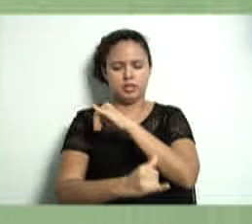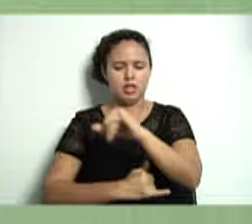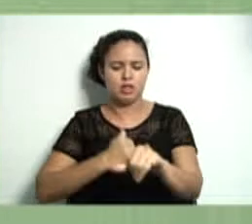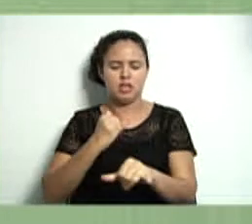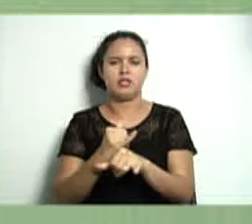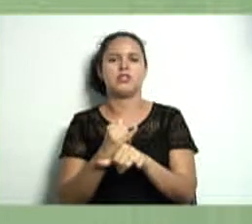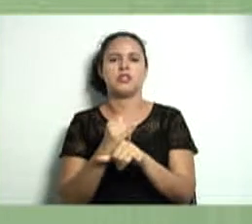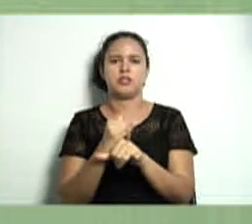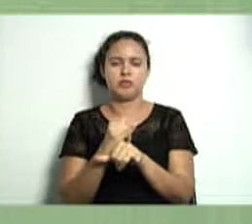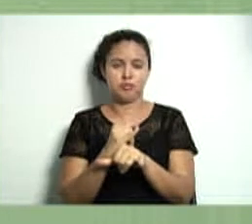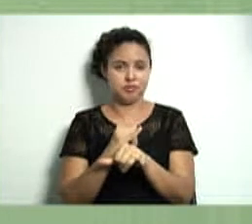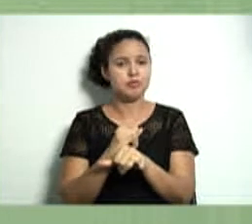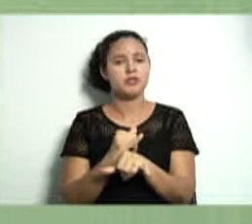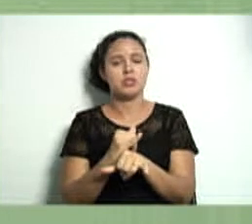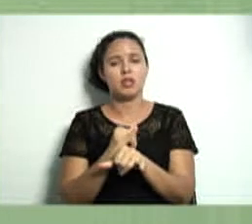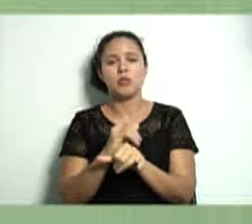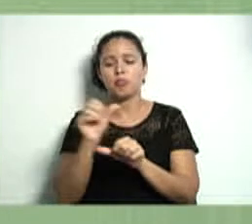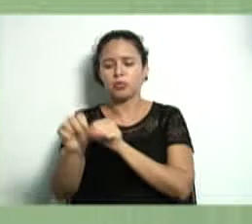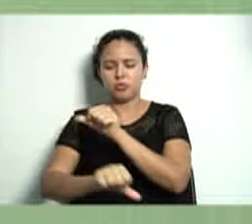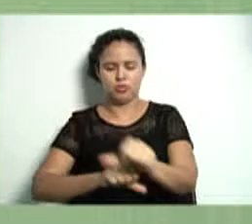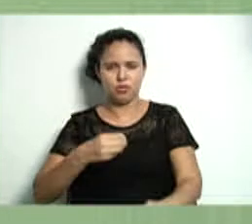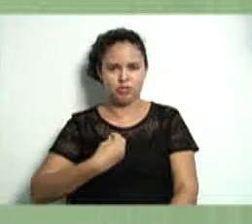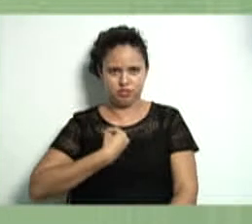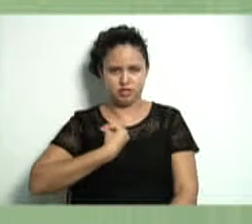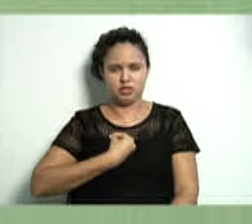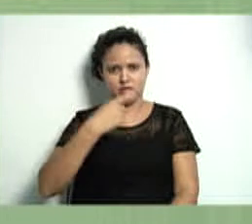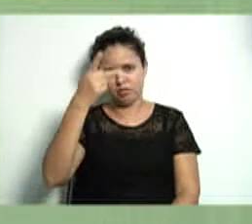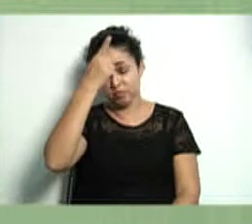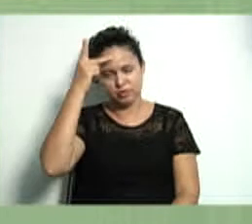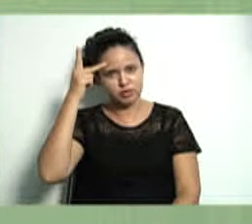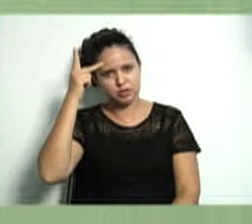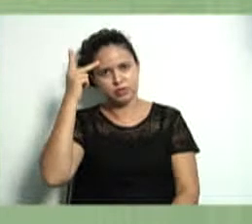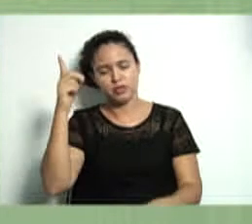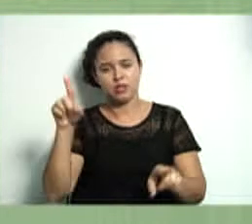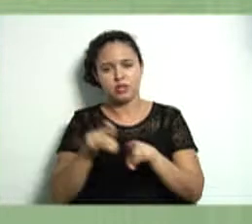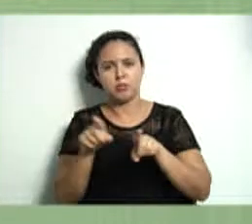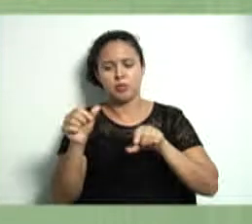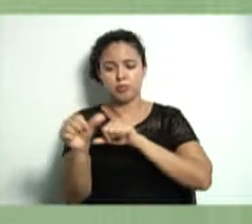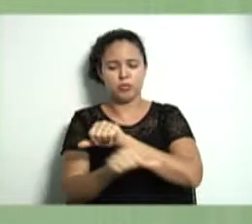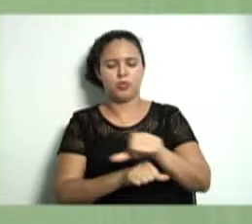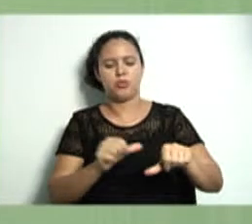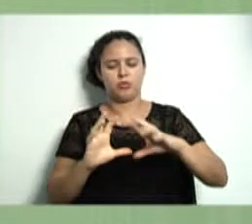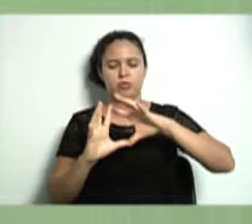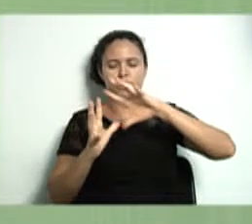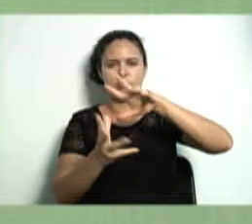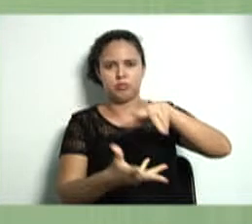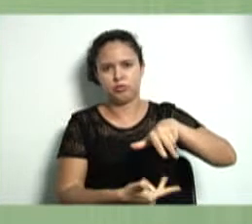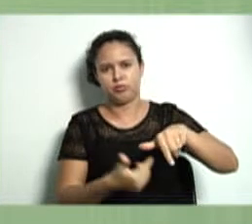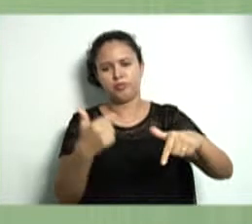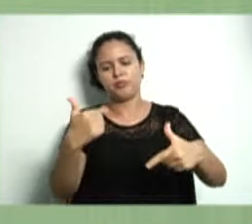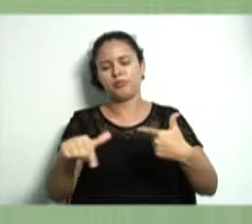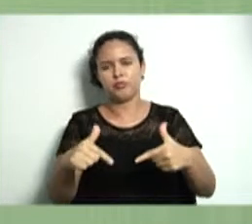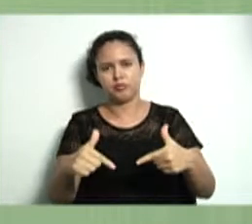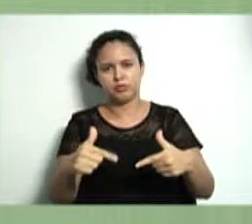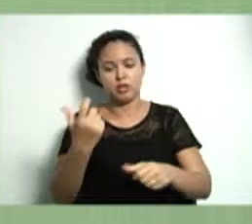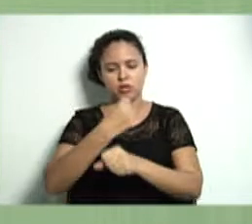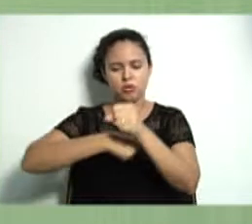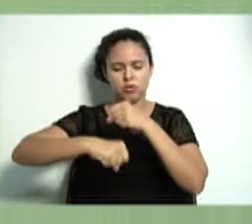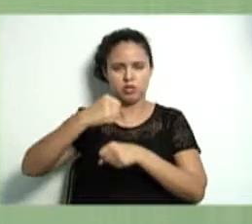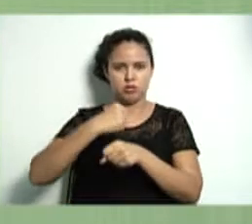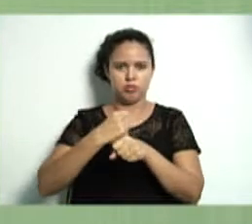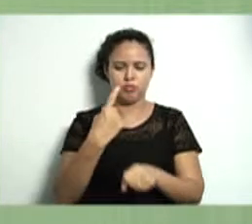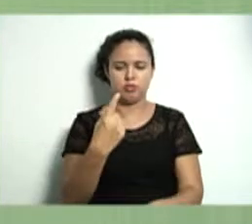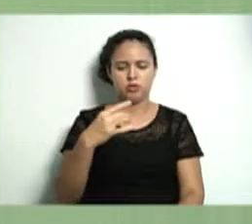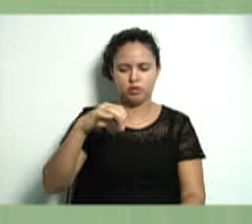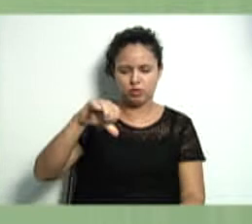trouxe a vida do homem contemporâneo e alterou o mundo do trabalho. A partir dos anos 70, então, a gente tem esses